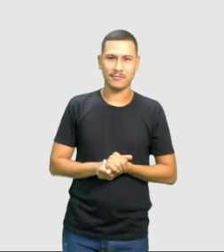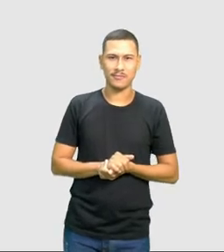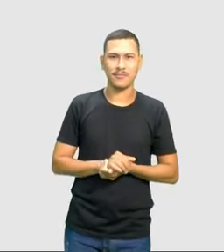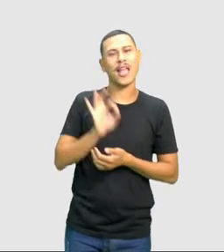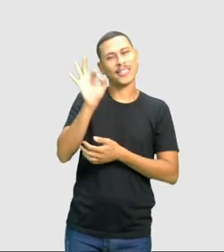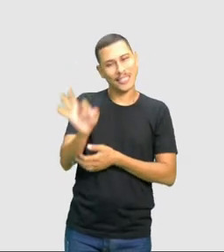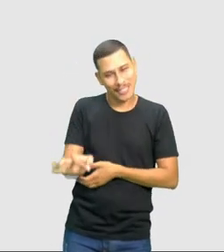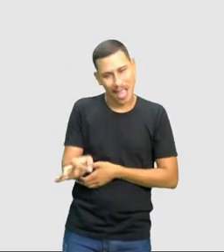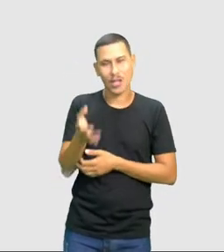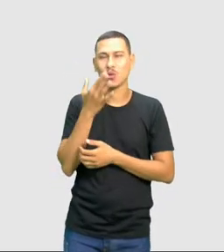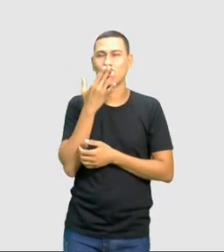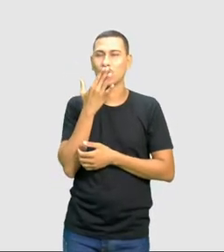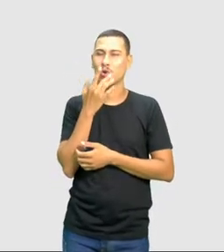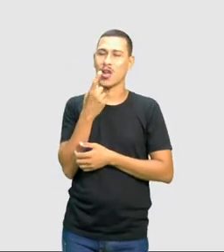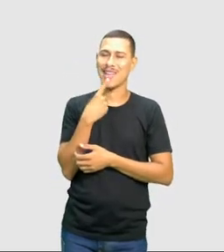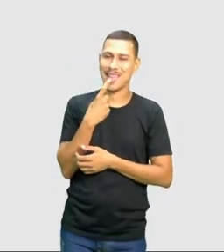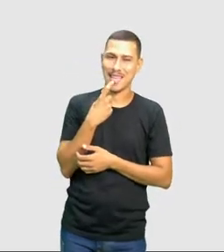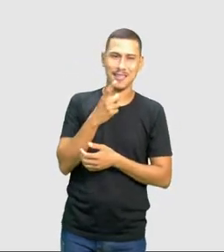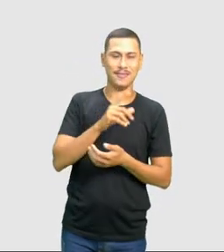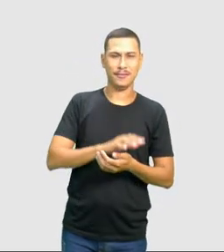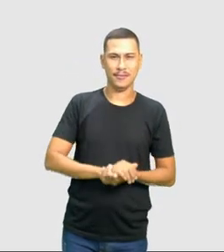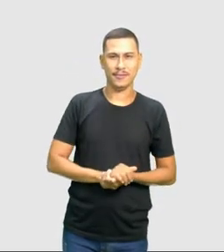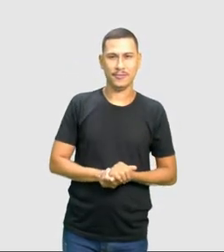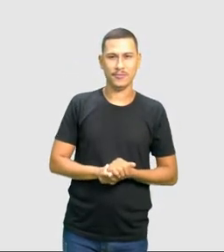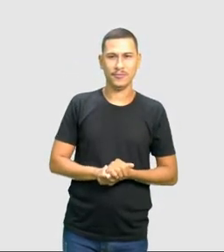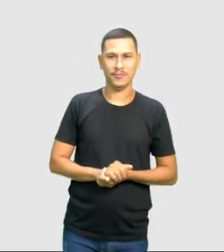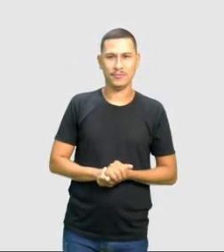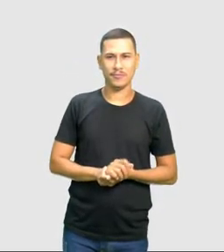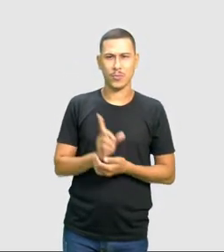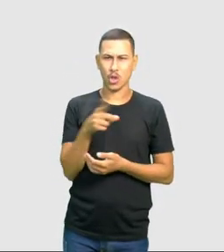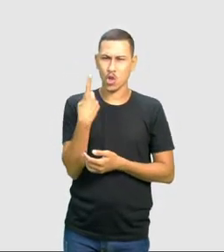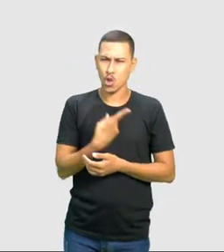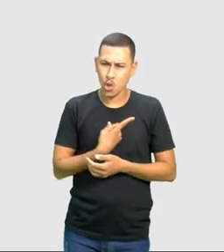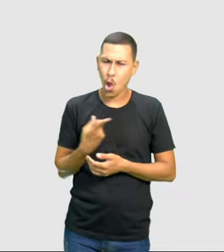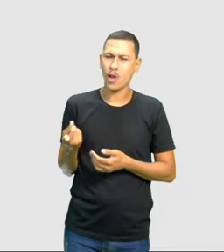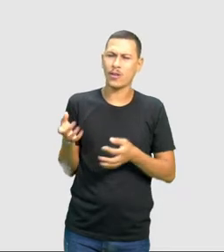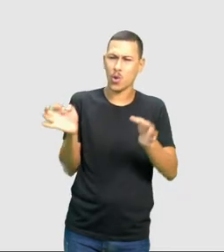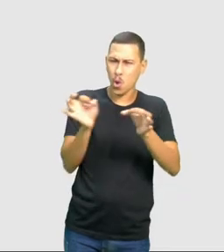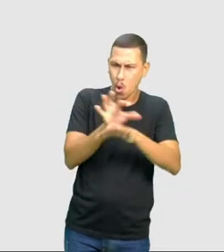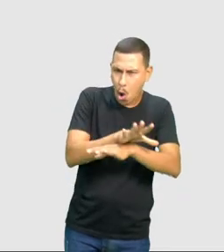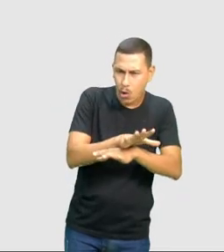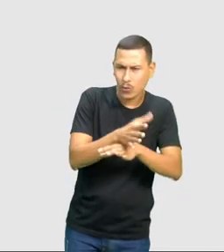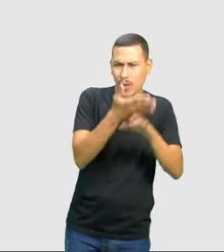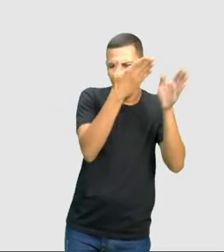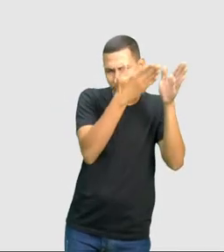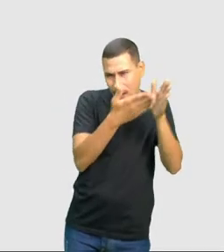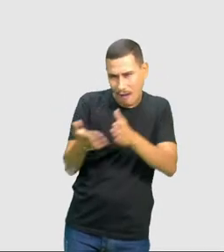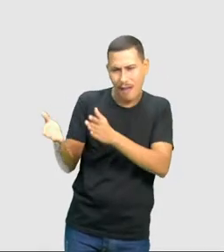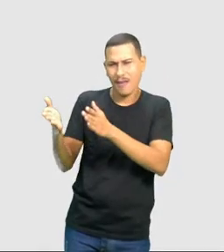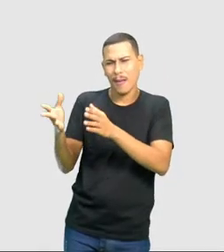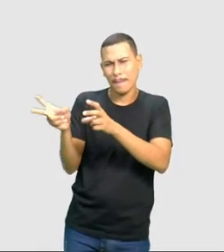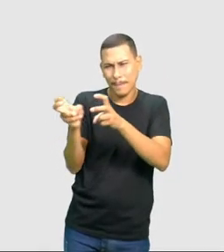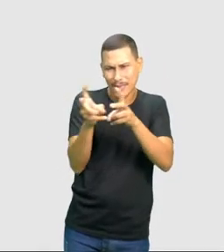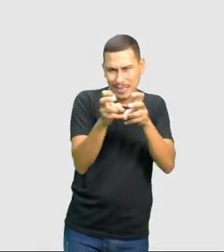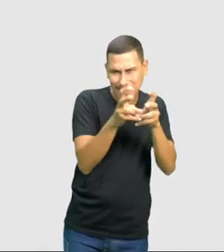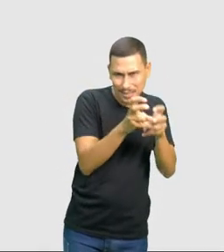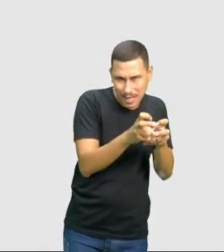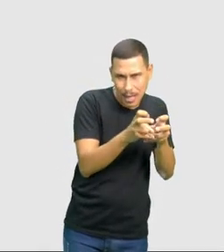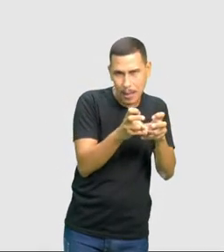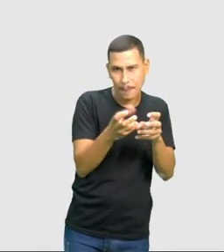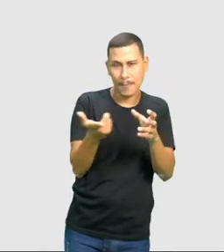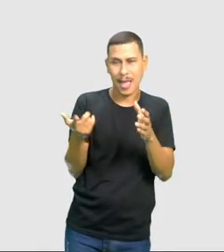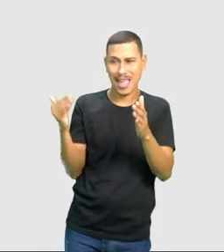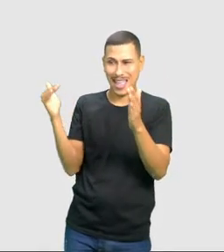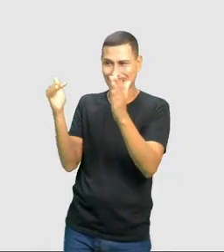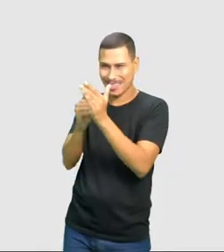É a vermelha, perfeito. Iremos fechar o nosso padrão, perceba no limite do padrão no